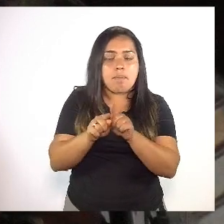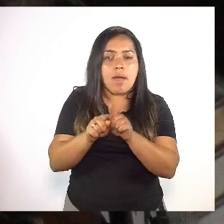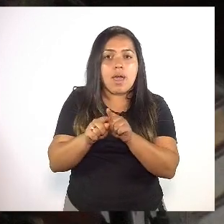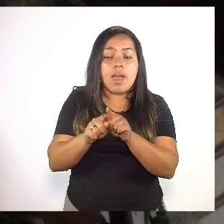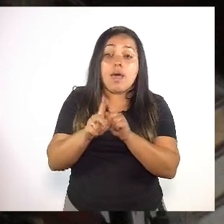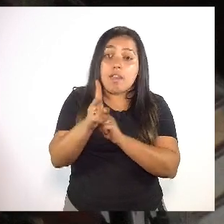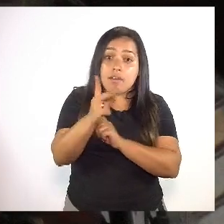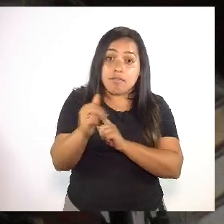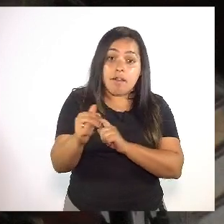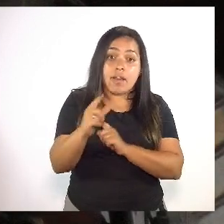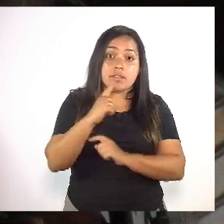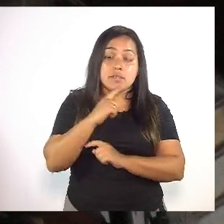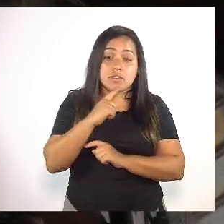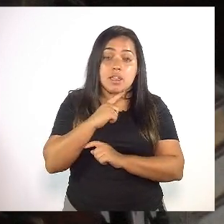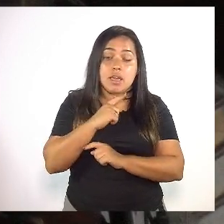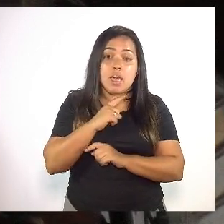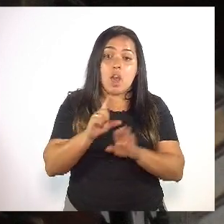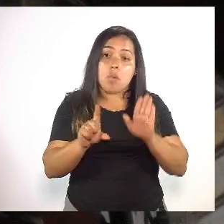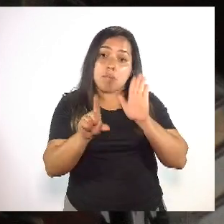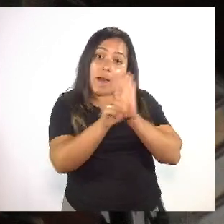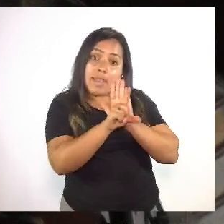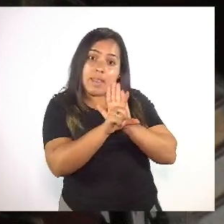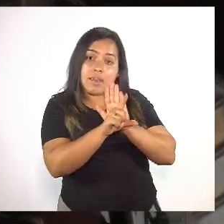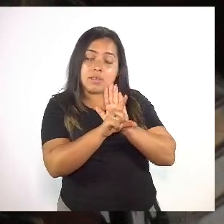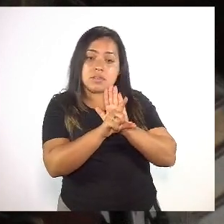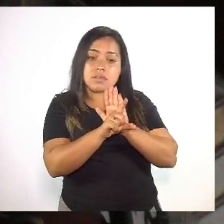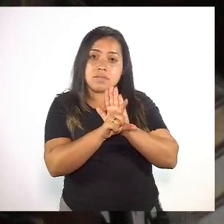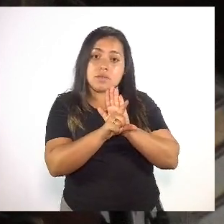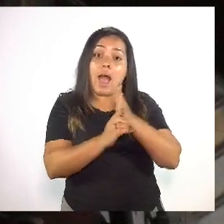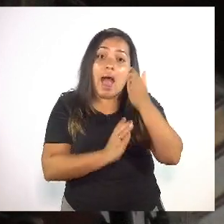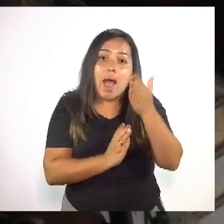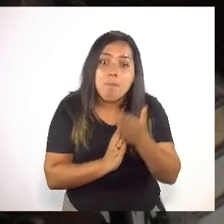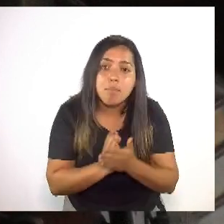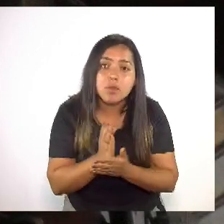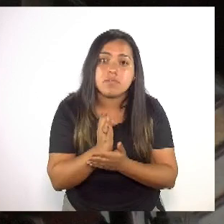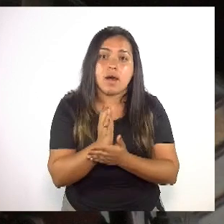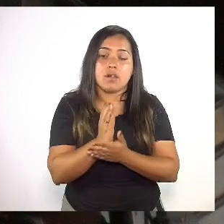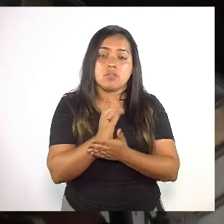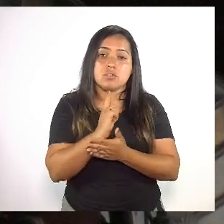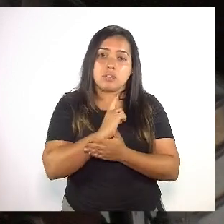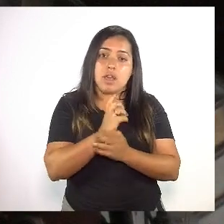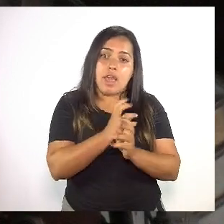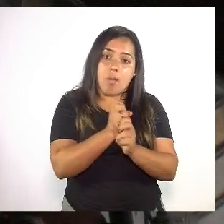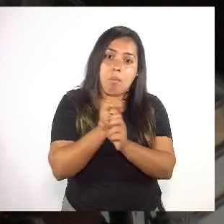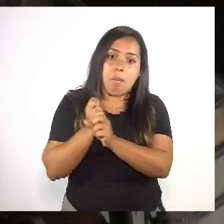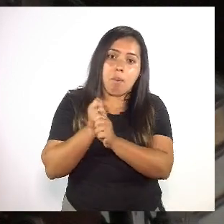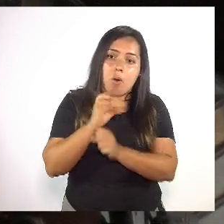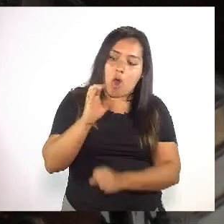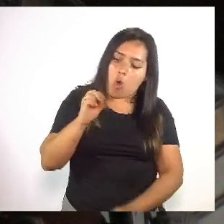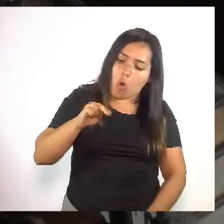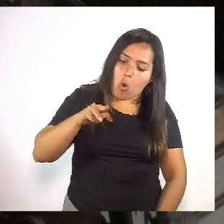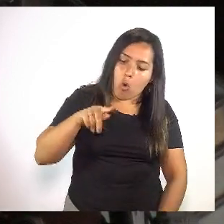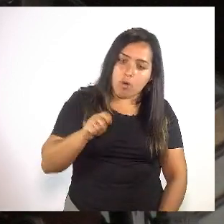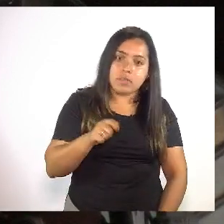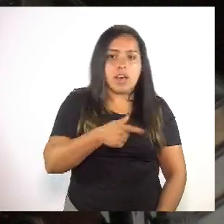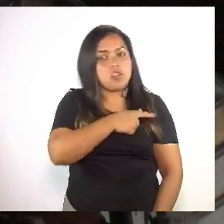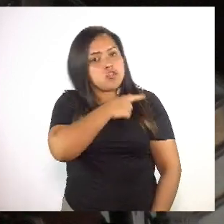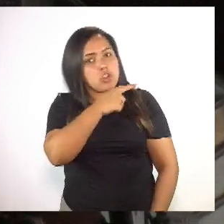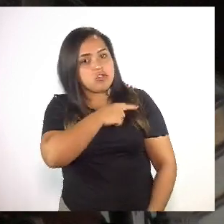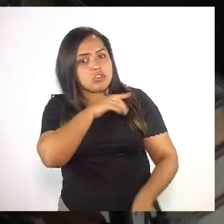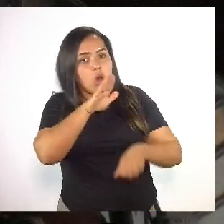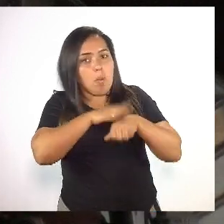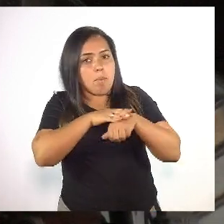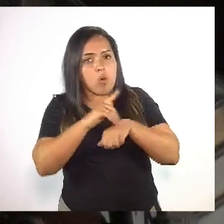Casa Legislativa com um projeto de decreto legislativo aprovando as contas da gestão do Poder